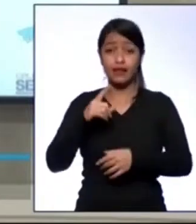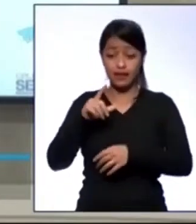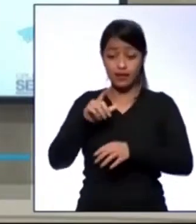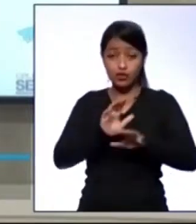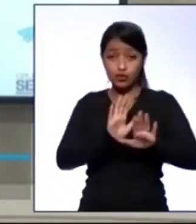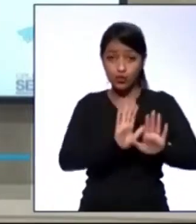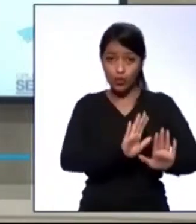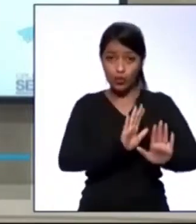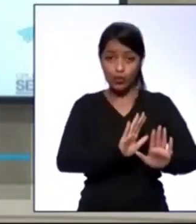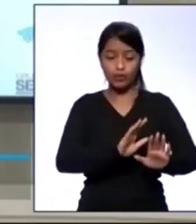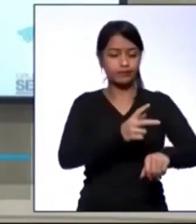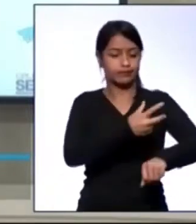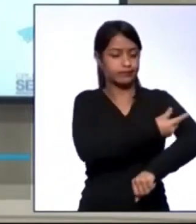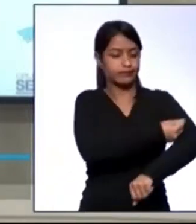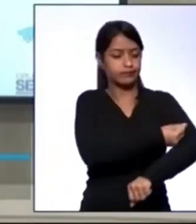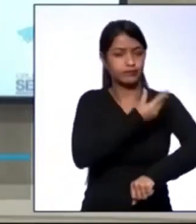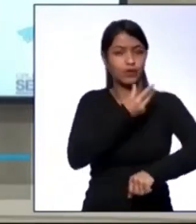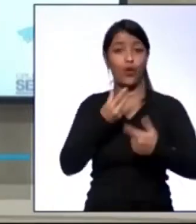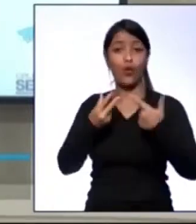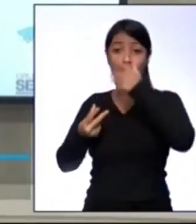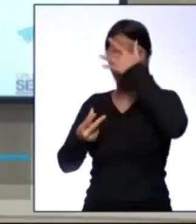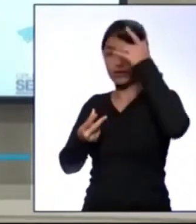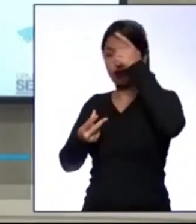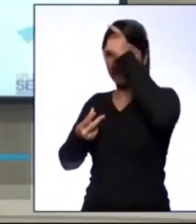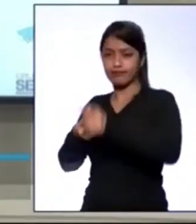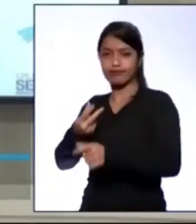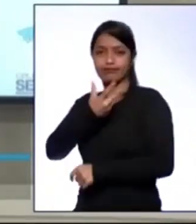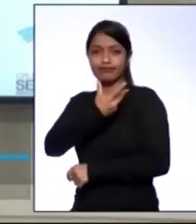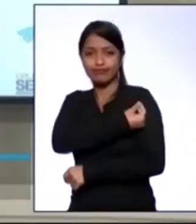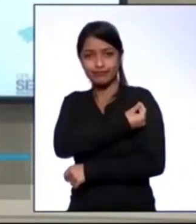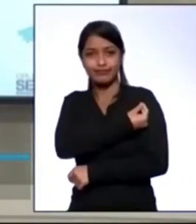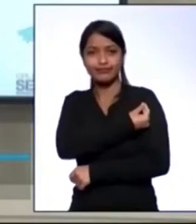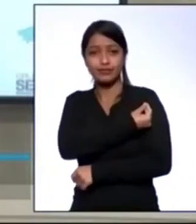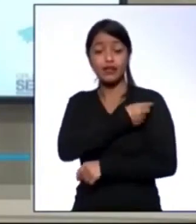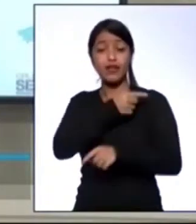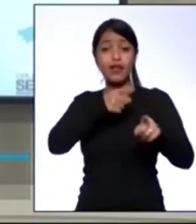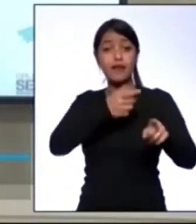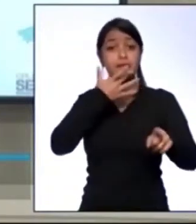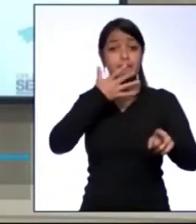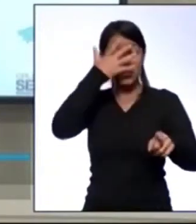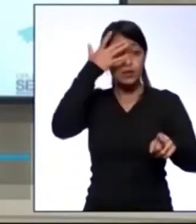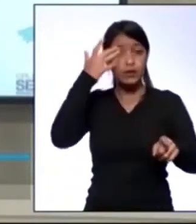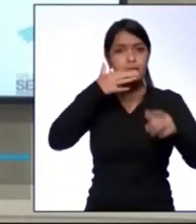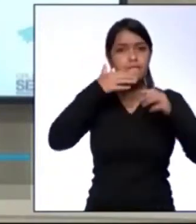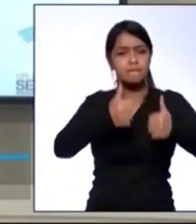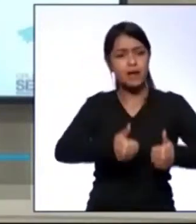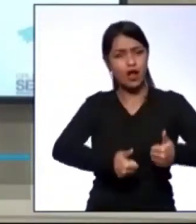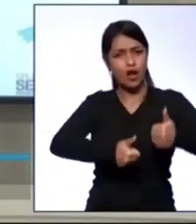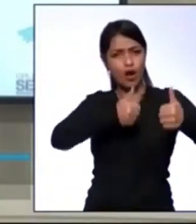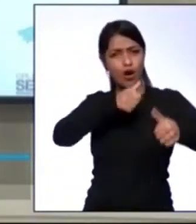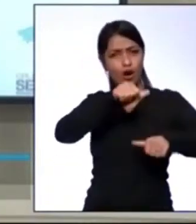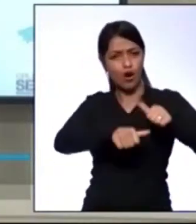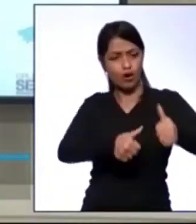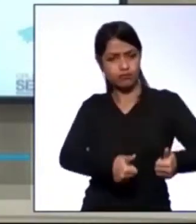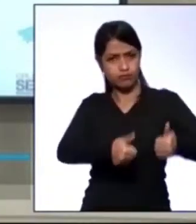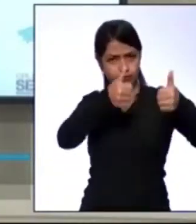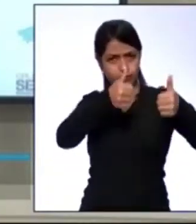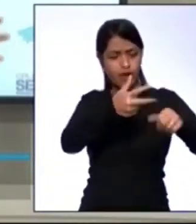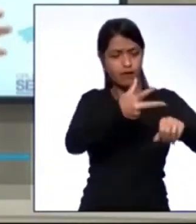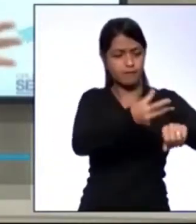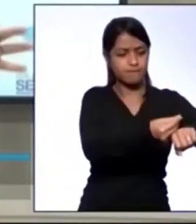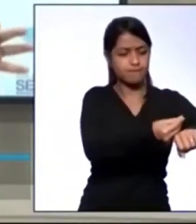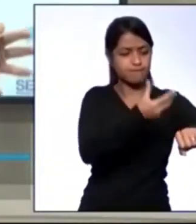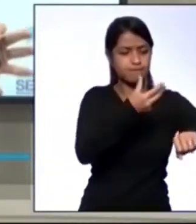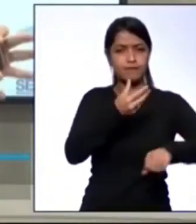pessoa e aplicaram naquele outro. Certo? Eles transferiram os anticorpos de uma pessoa que estava melhorando do ebola e aplicaram num outro para